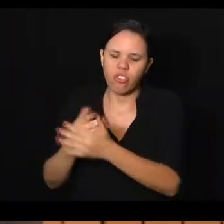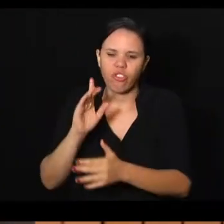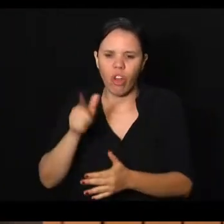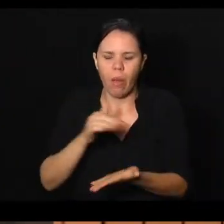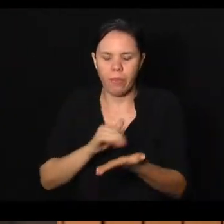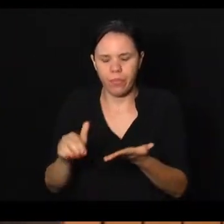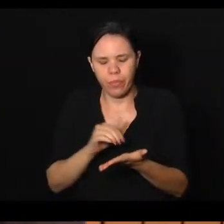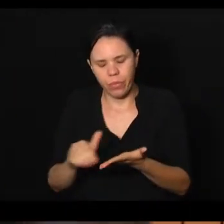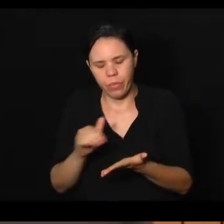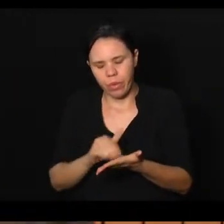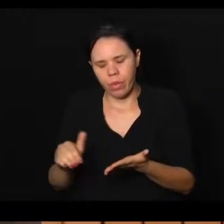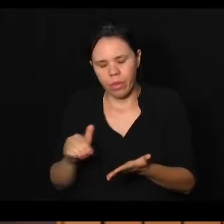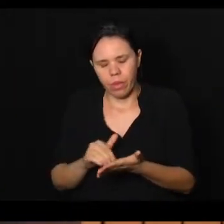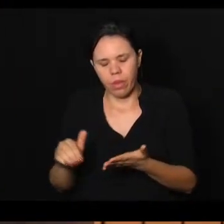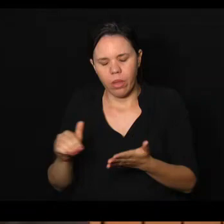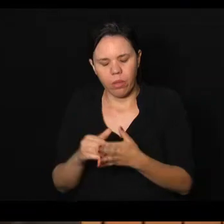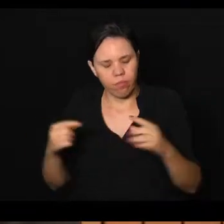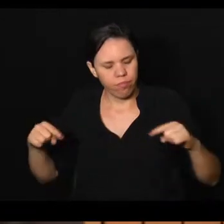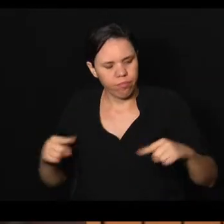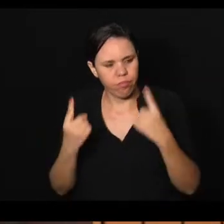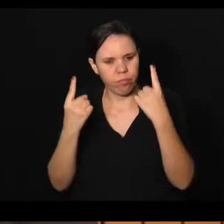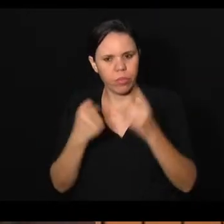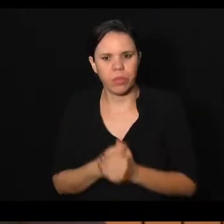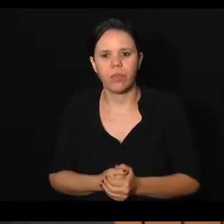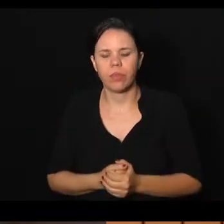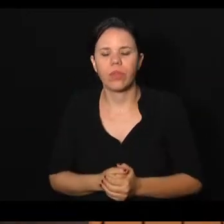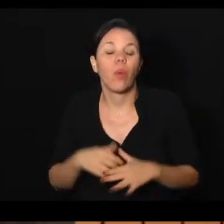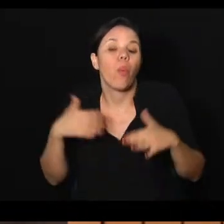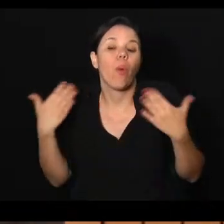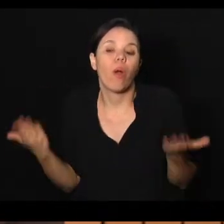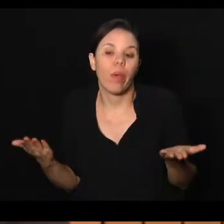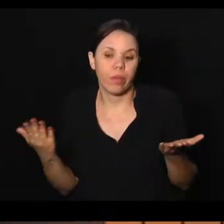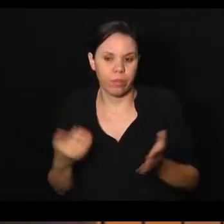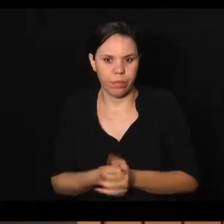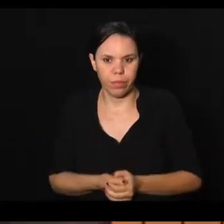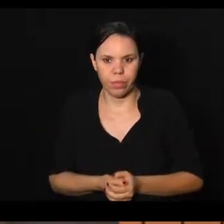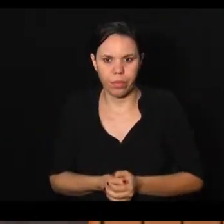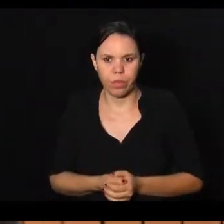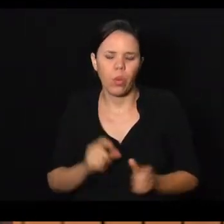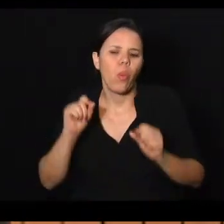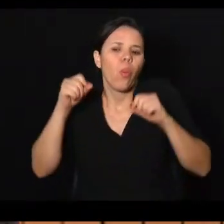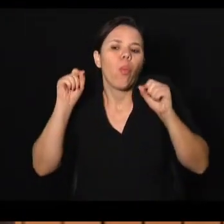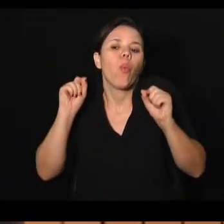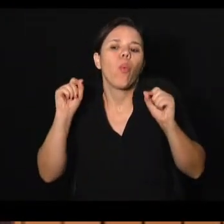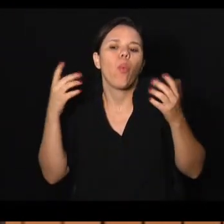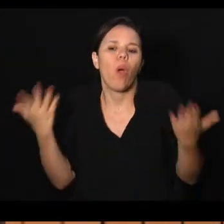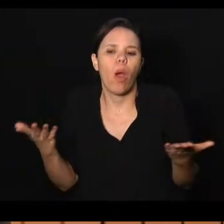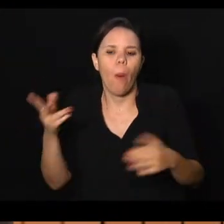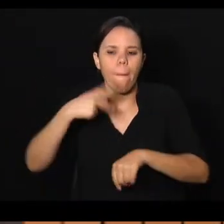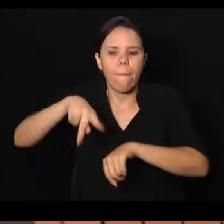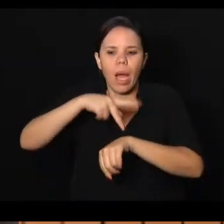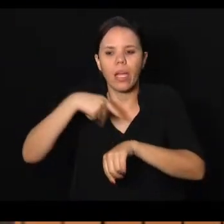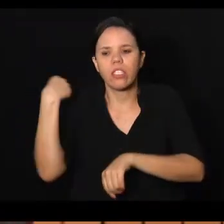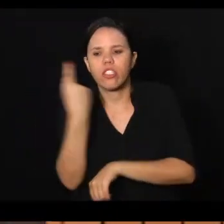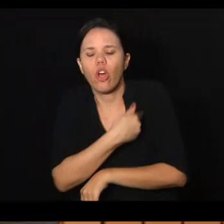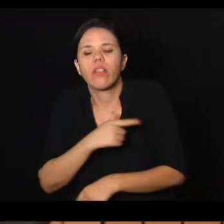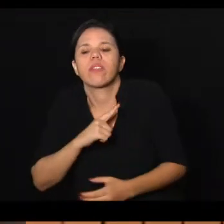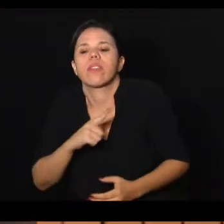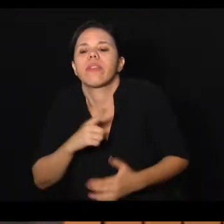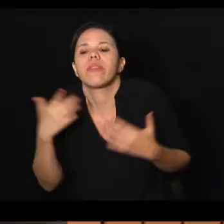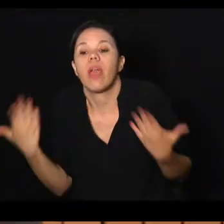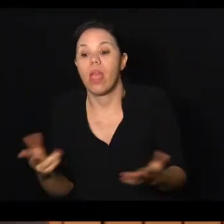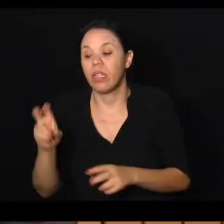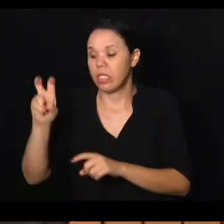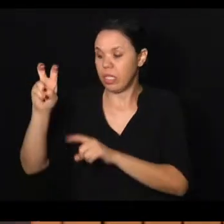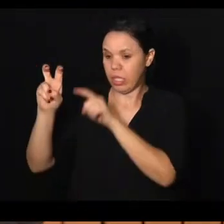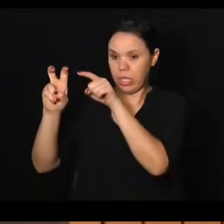que vem com um grande desafio. Qual é o desafio? Que país nós encontramos? Somos o 5º país